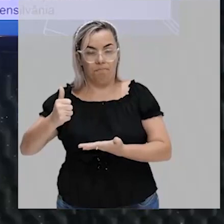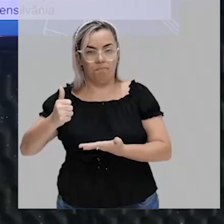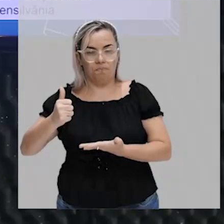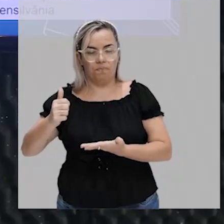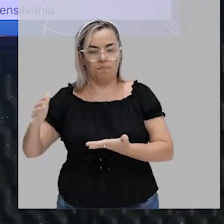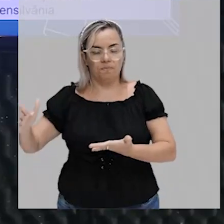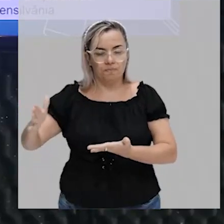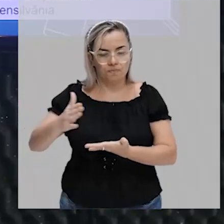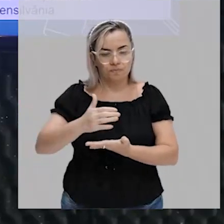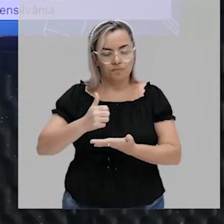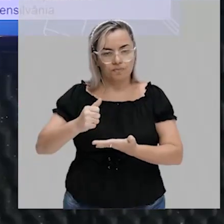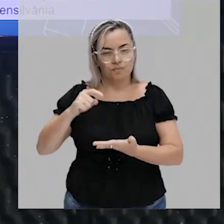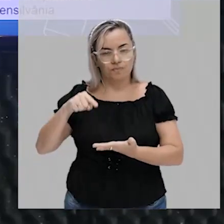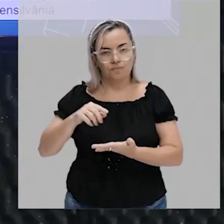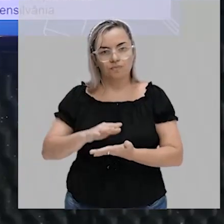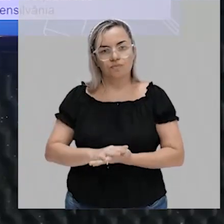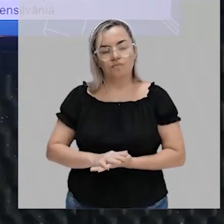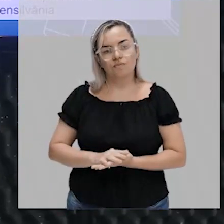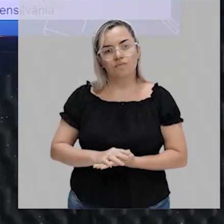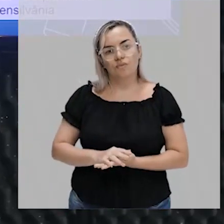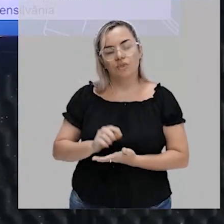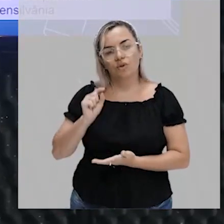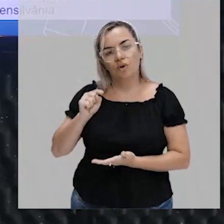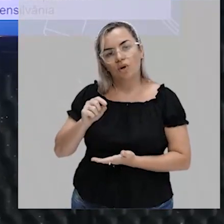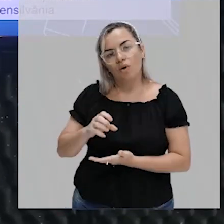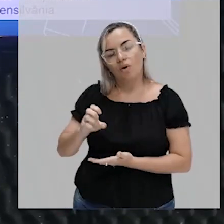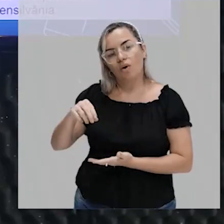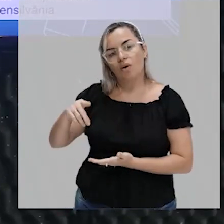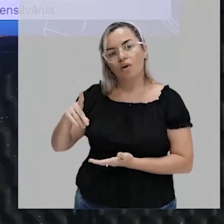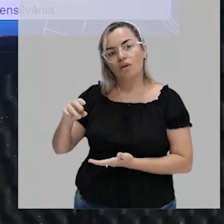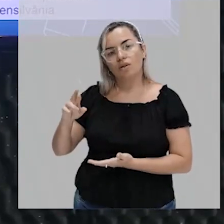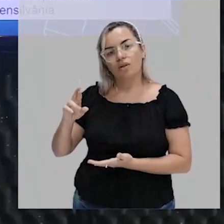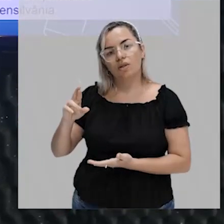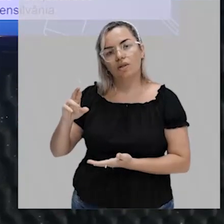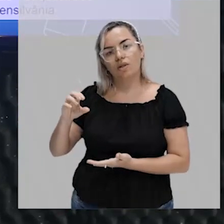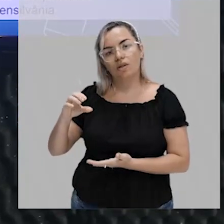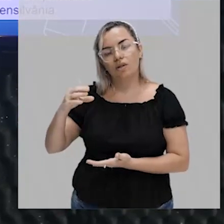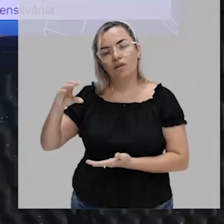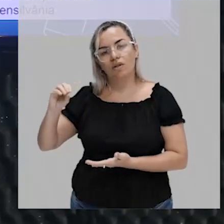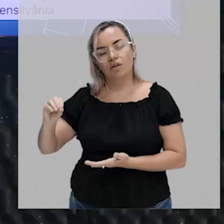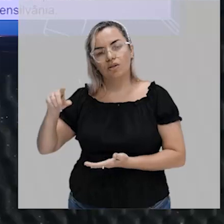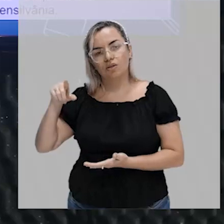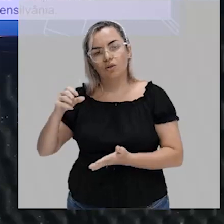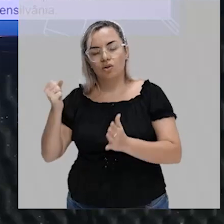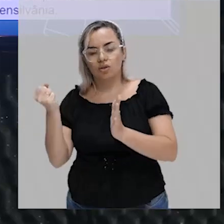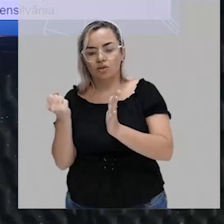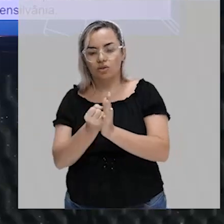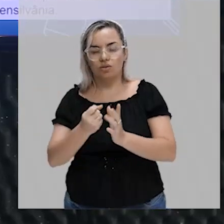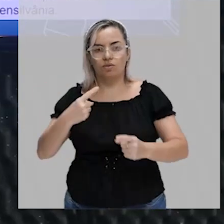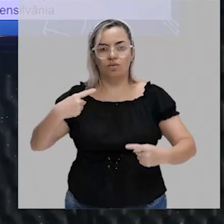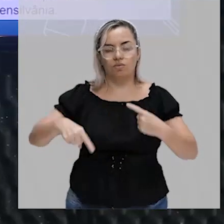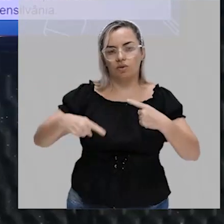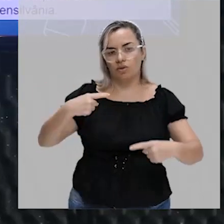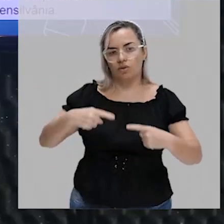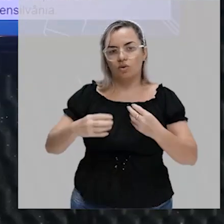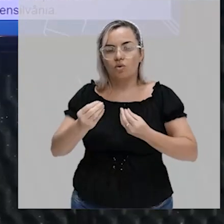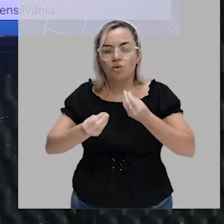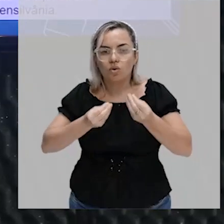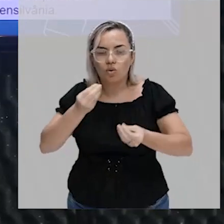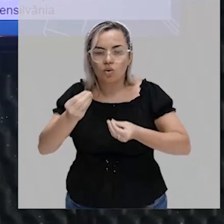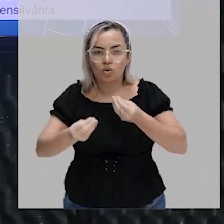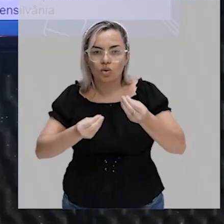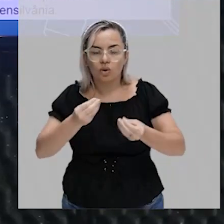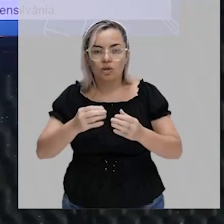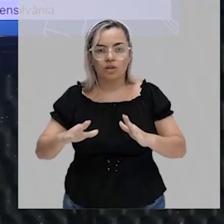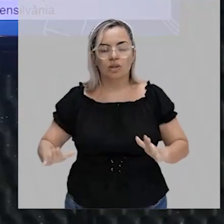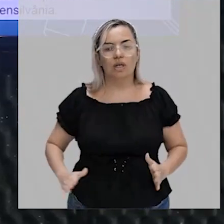especialistas dizem que o endereço dele era, provavelmente iriam jogar ele em algum símbolo político dos Estados Unidos, ou na Casa